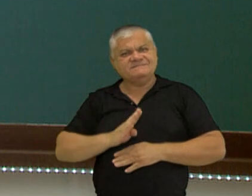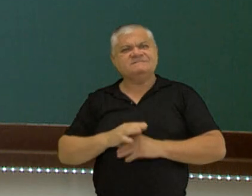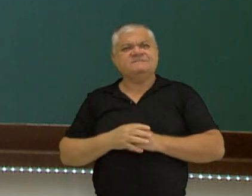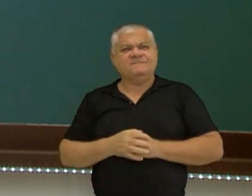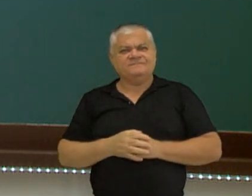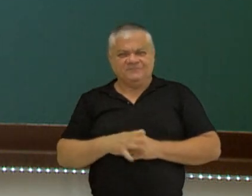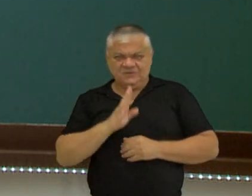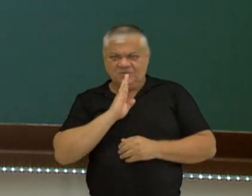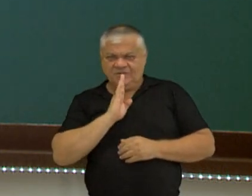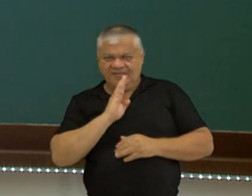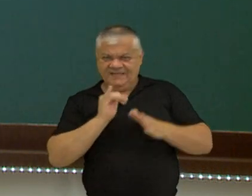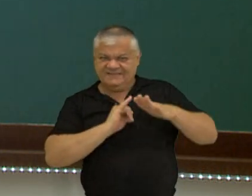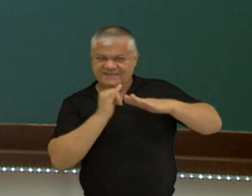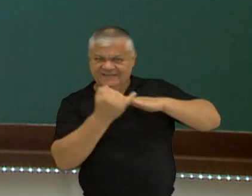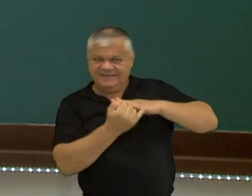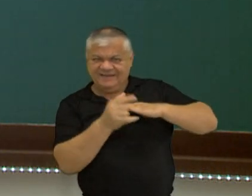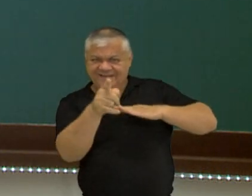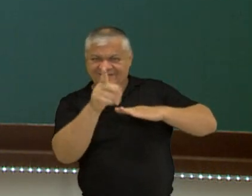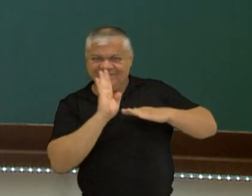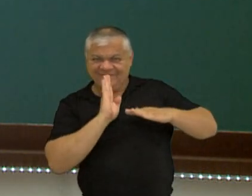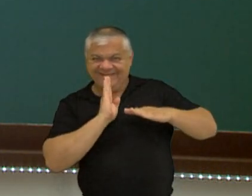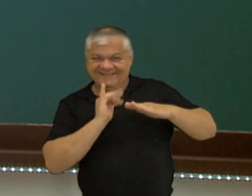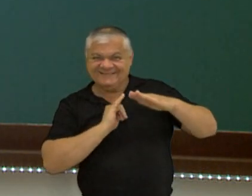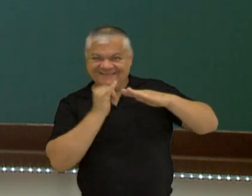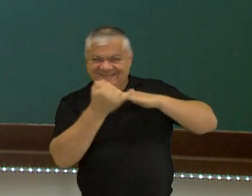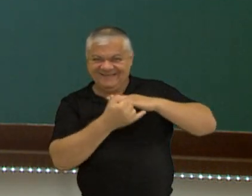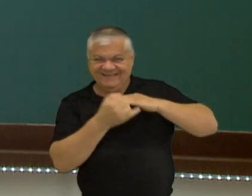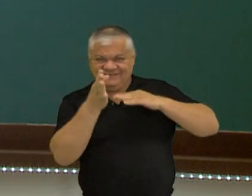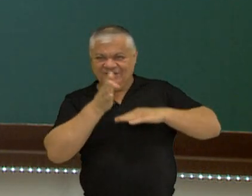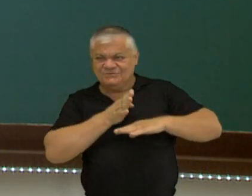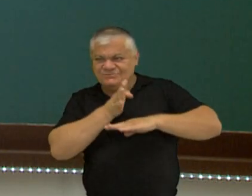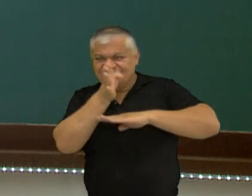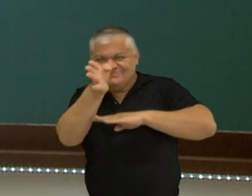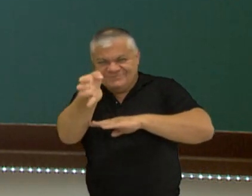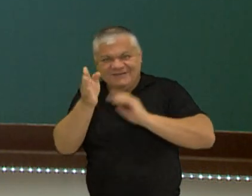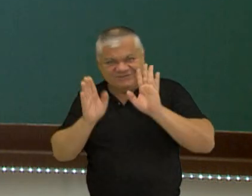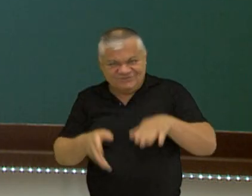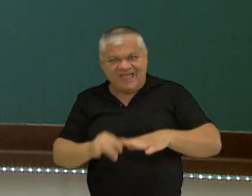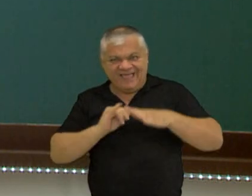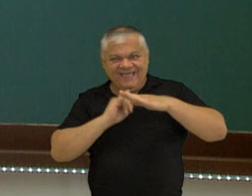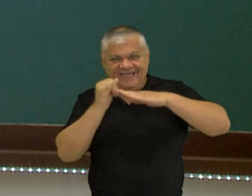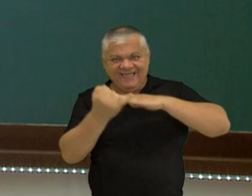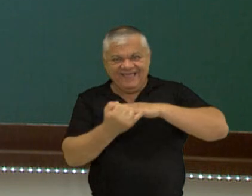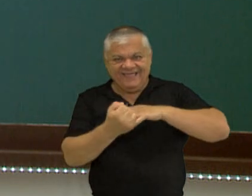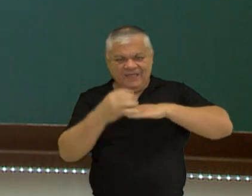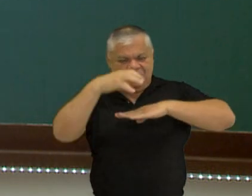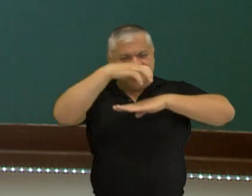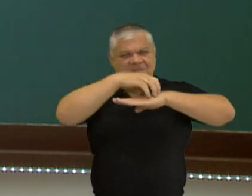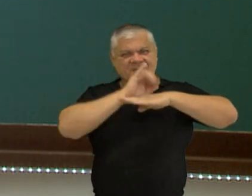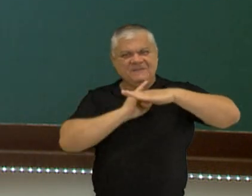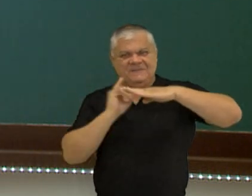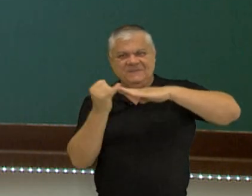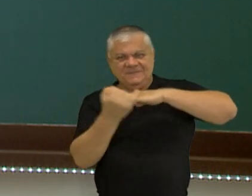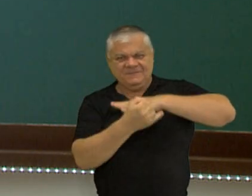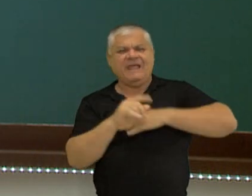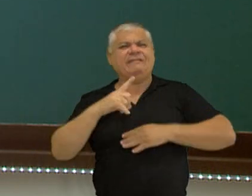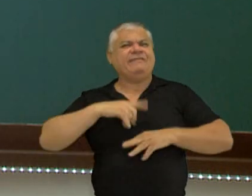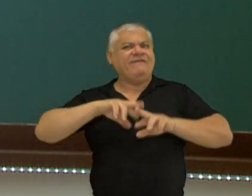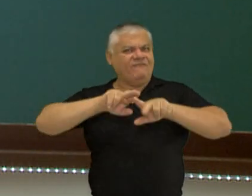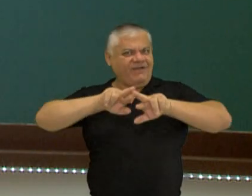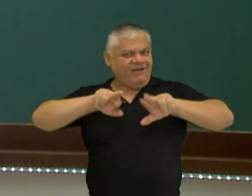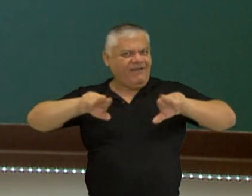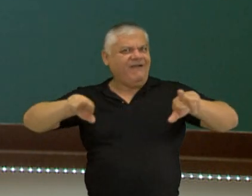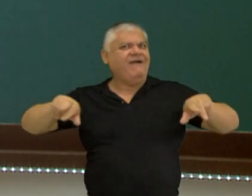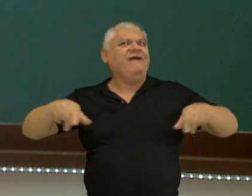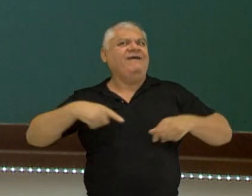que nós conhecemos alguma ilha? Alguém já viajou para algum lugar que é ilha? Nós temos várias ilhas, por exemplo, no